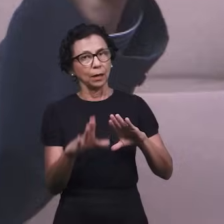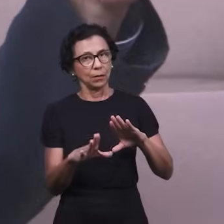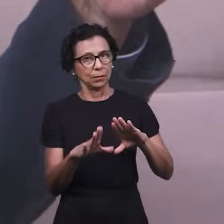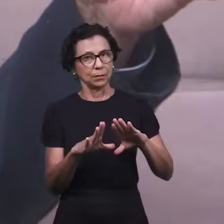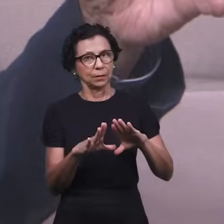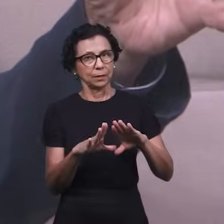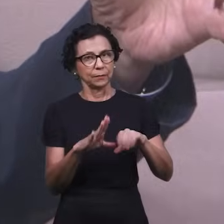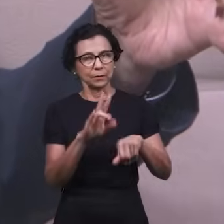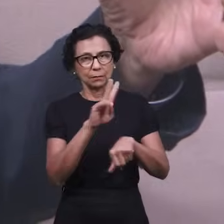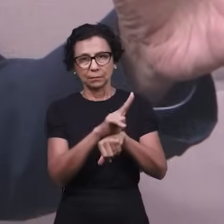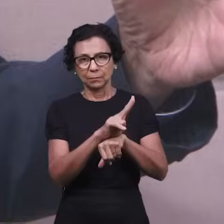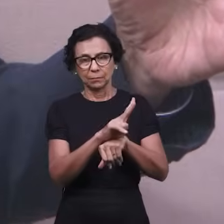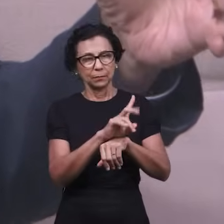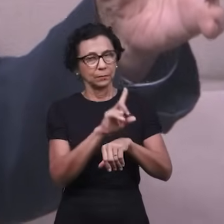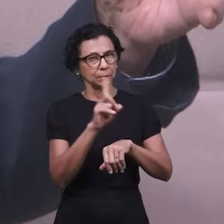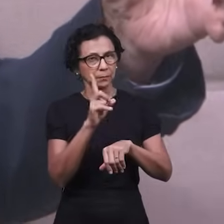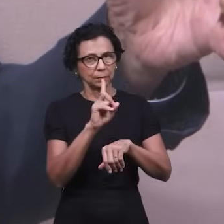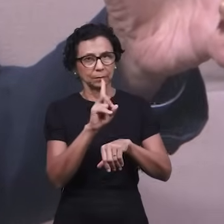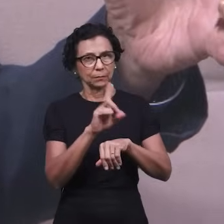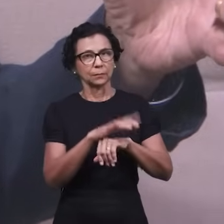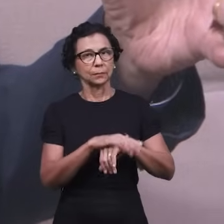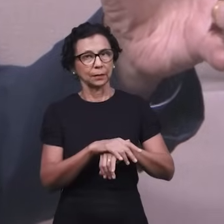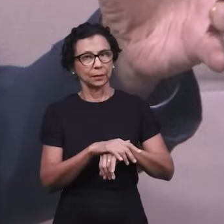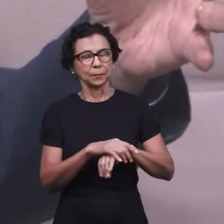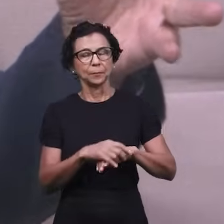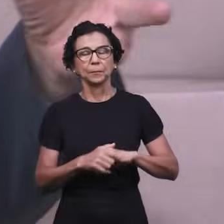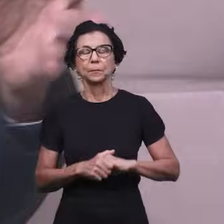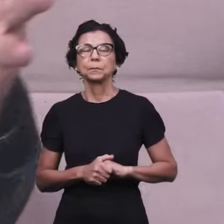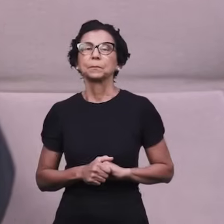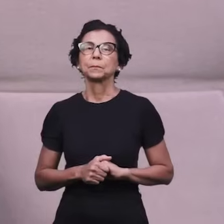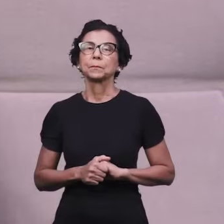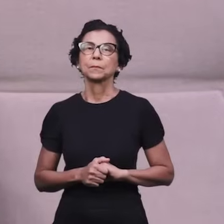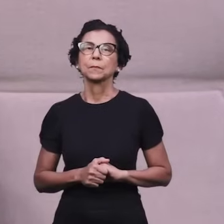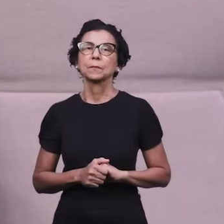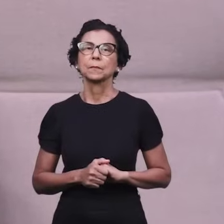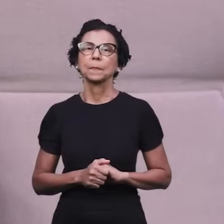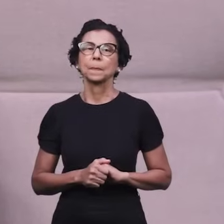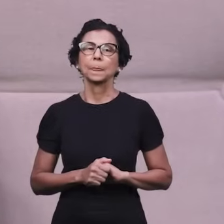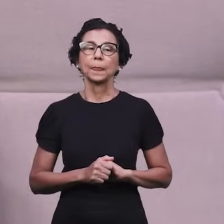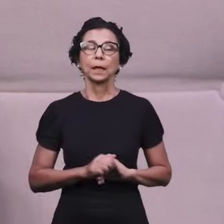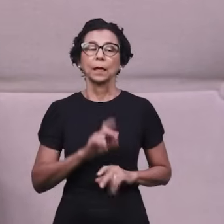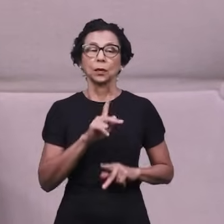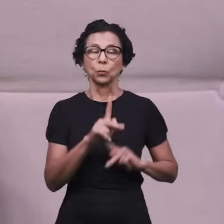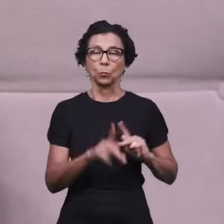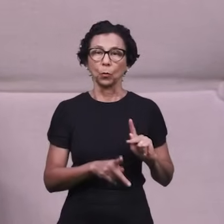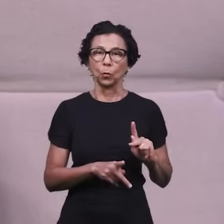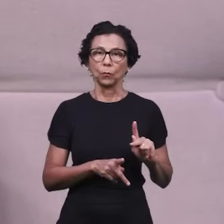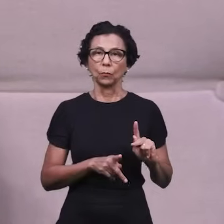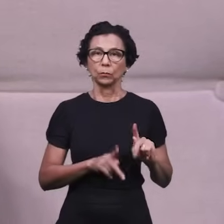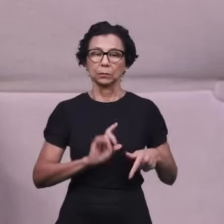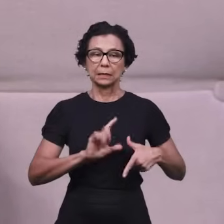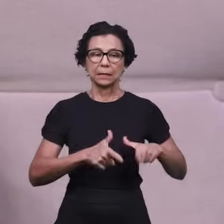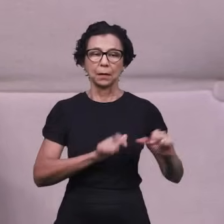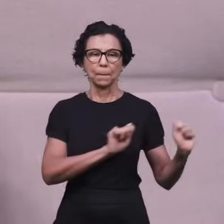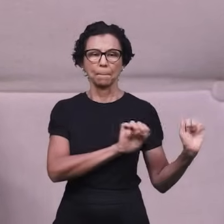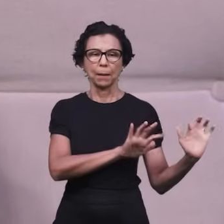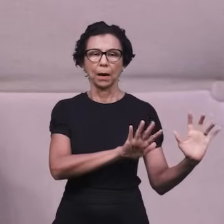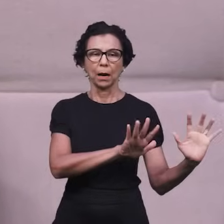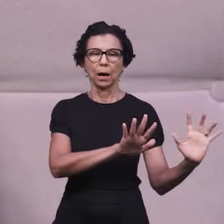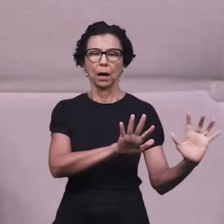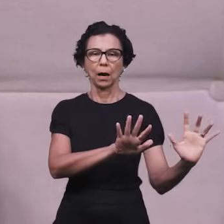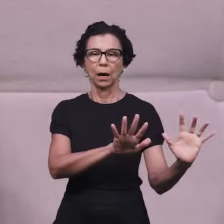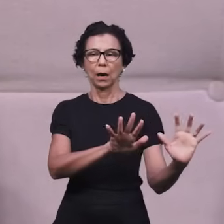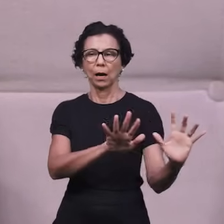era uma marcha, um povo, corpo, mas a experiência da caminhada